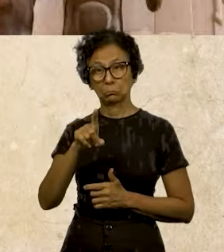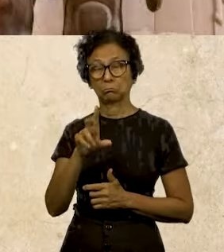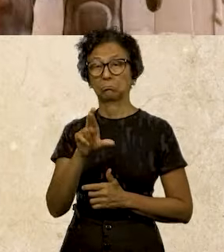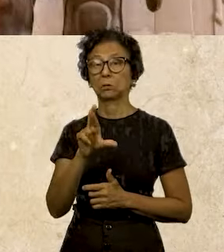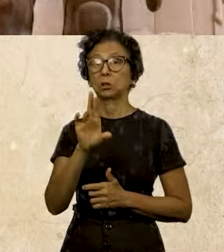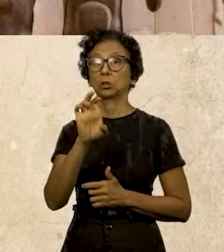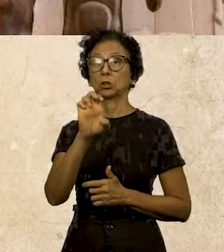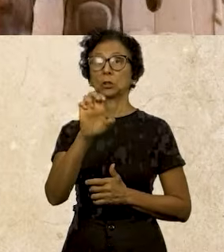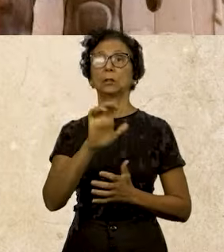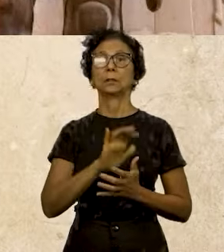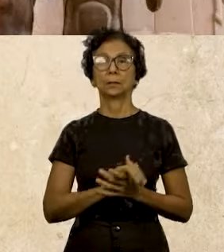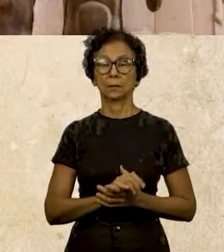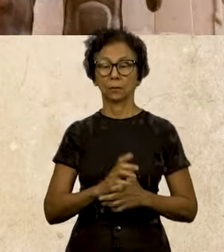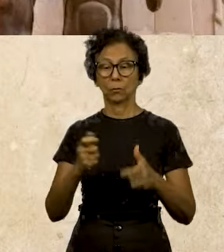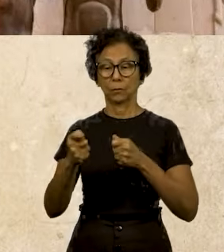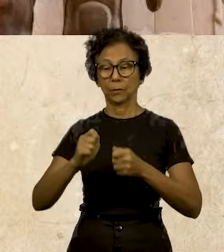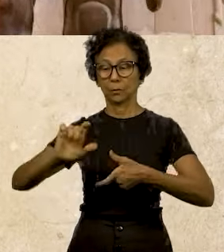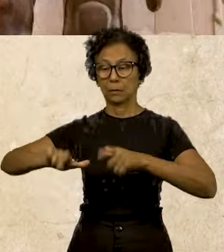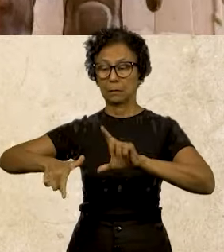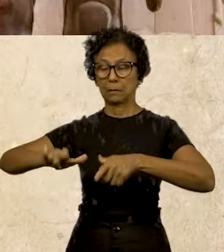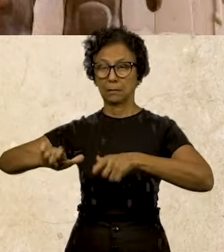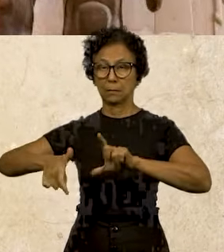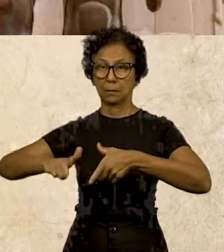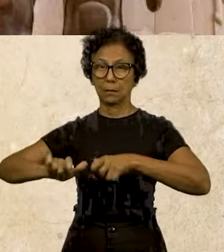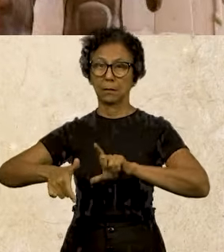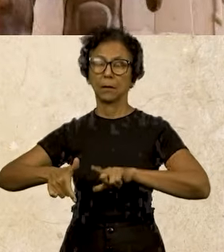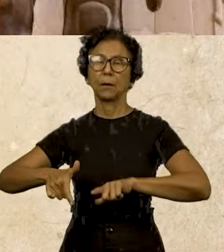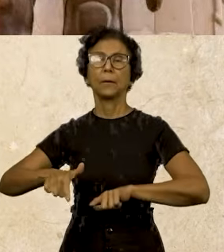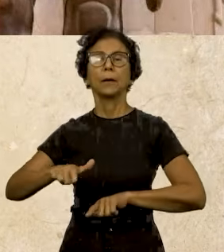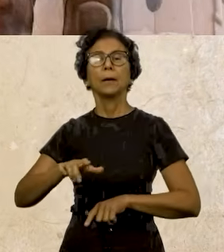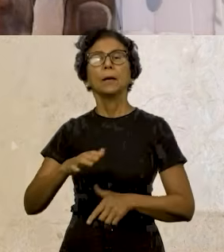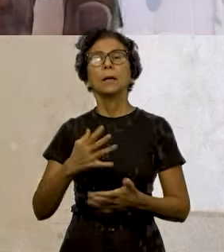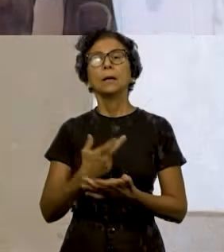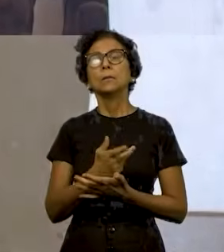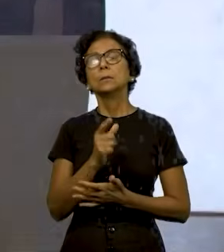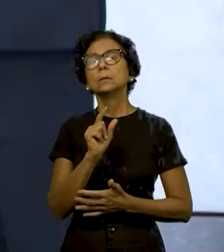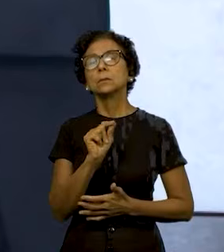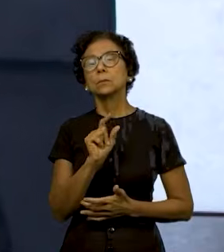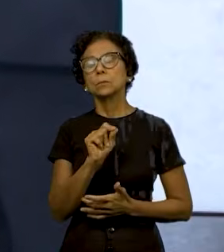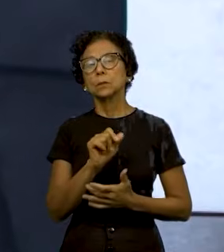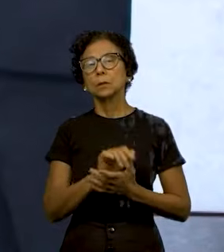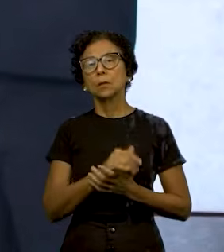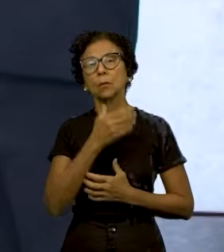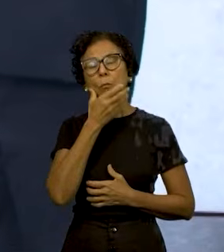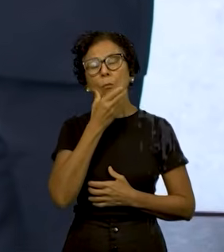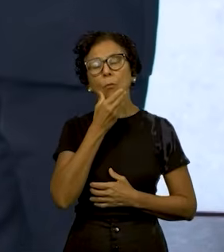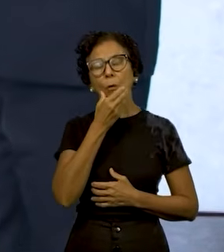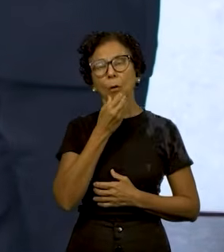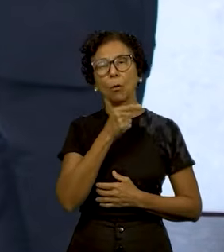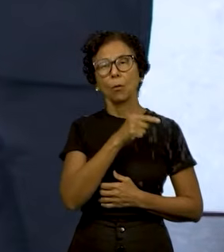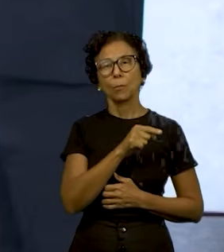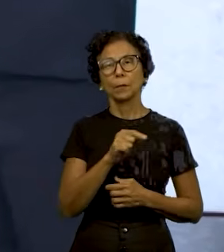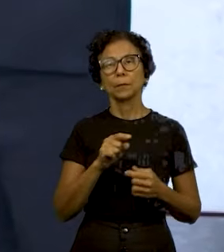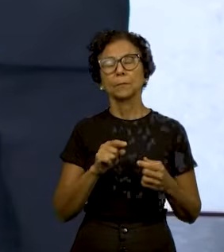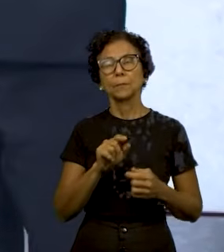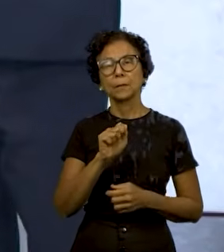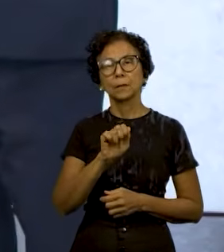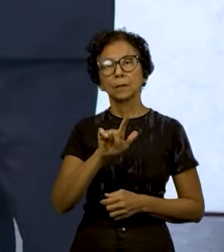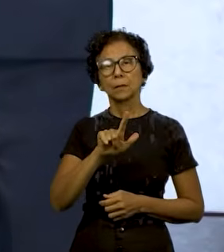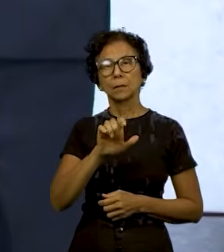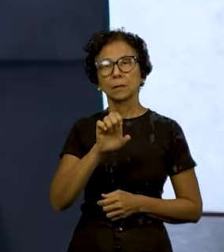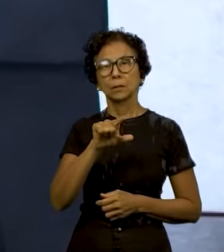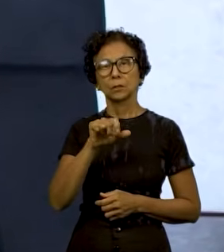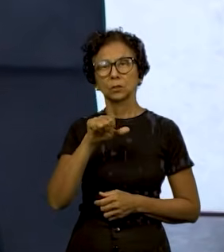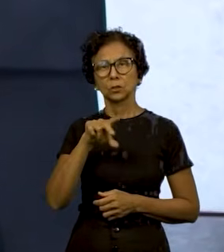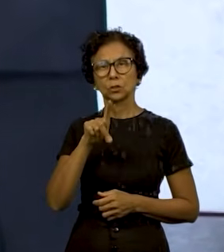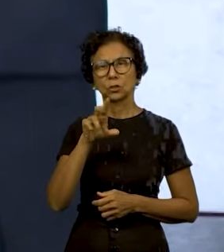onde estava Israel. E aqui houve uma coisa. Quando Alexandre o Grande morreu, e ele só